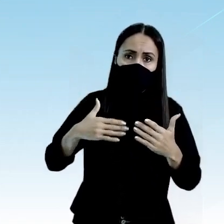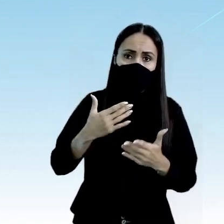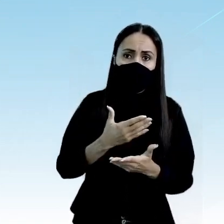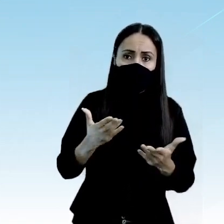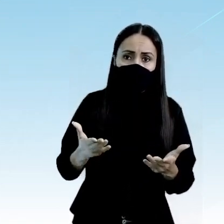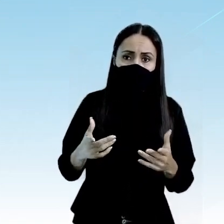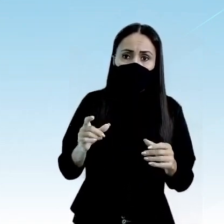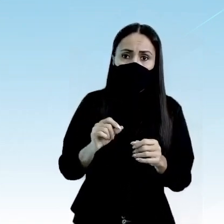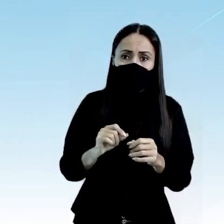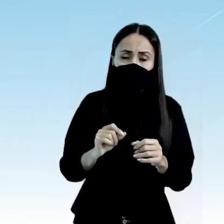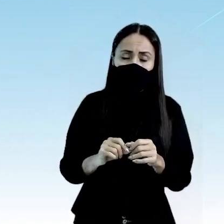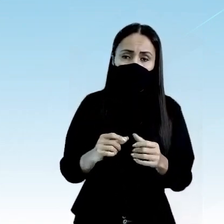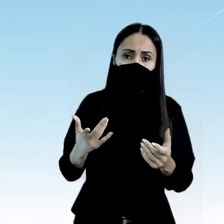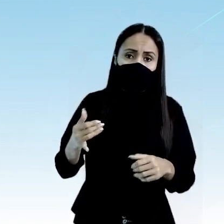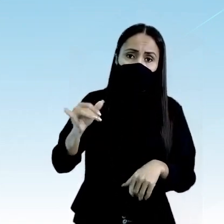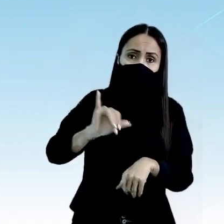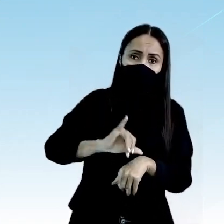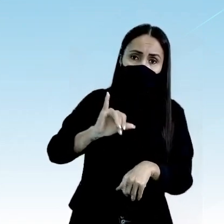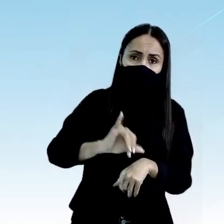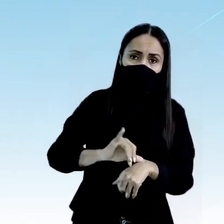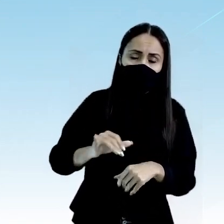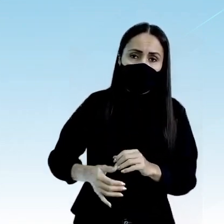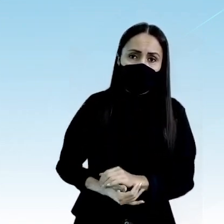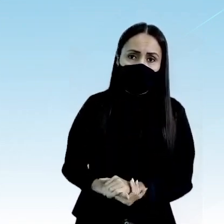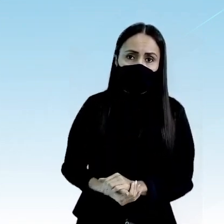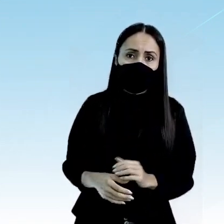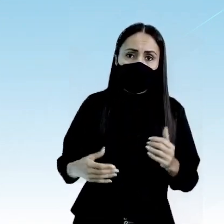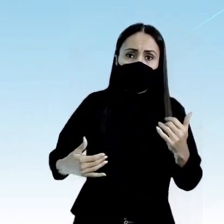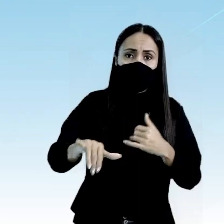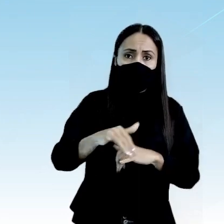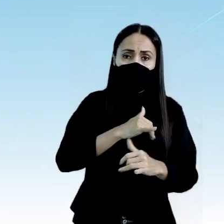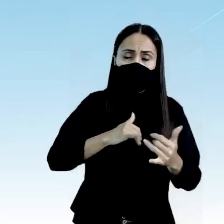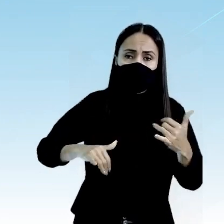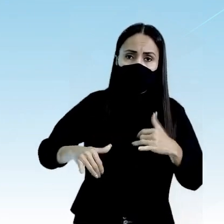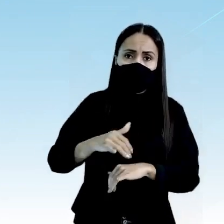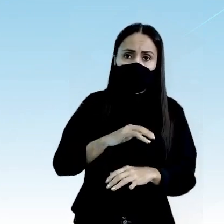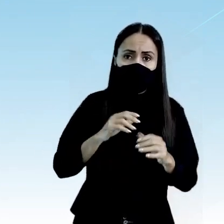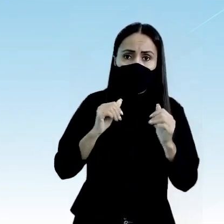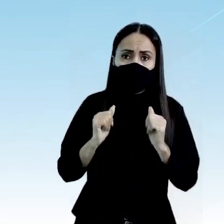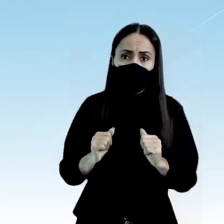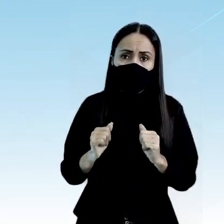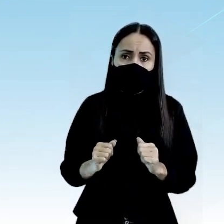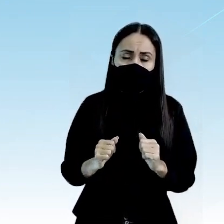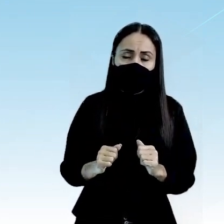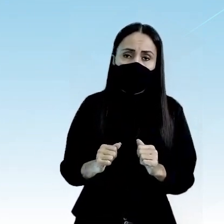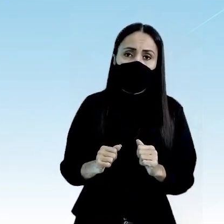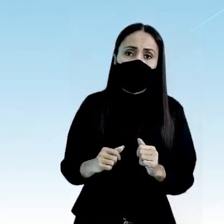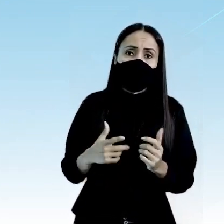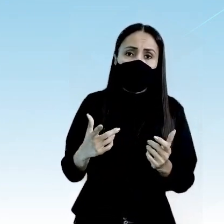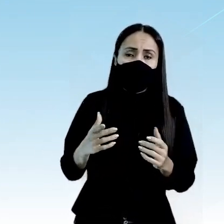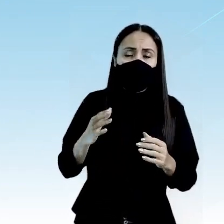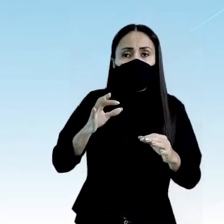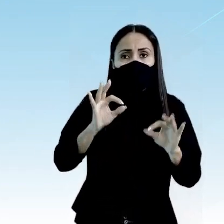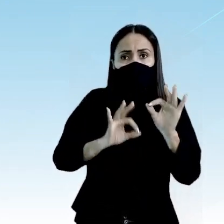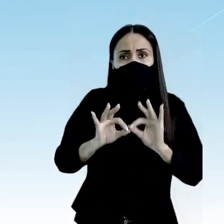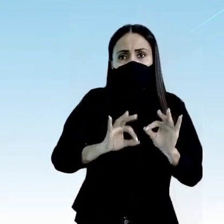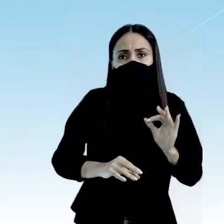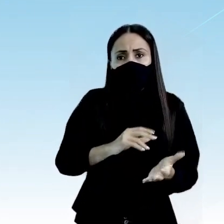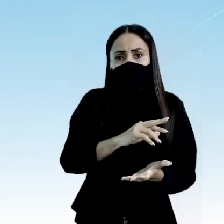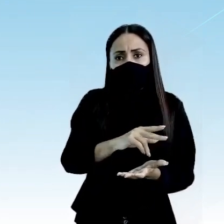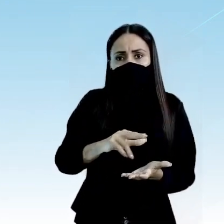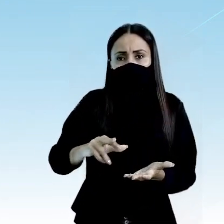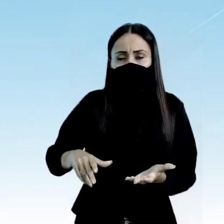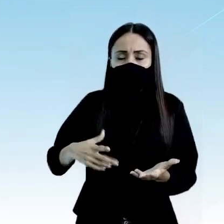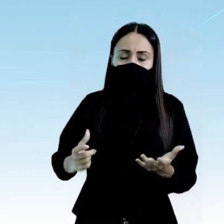com ferro e energia de vapor, pôde o quê? Ser aplicada a diversos ramos da